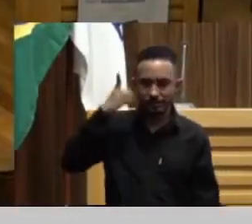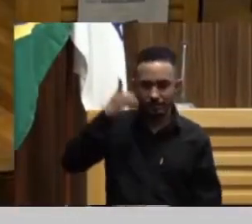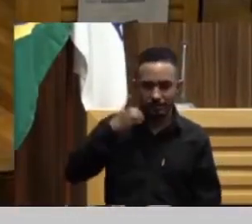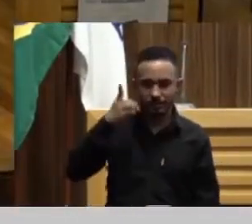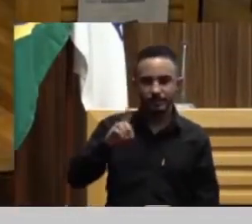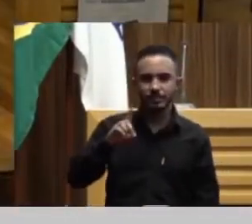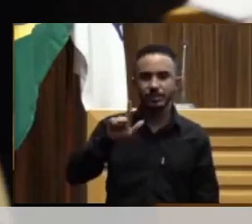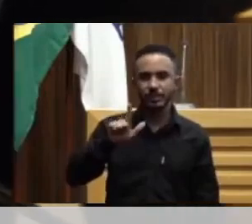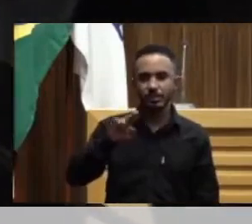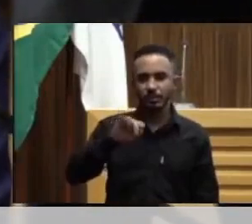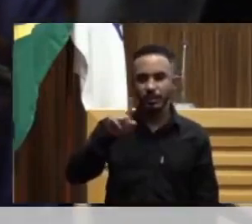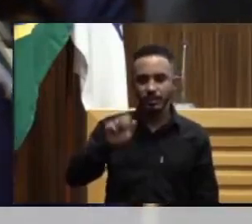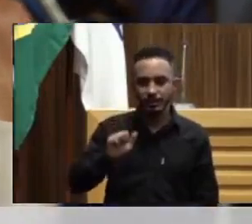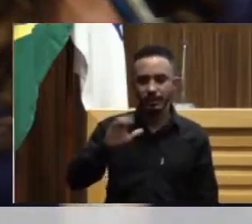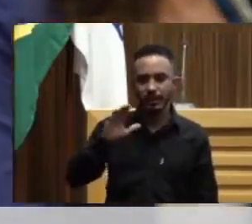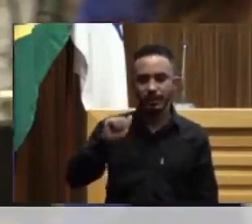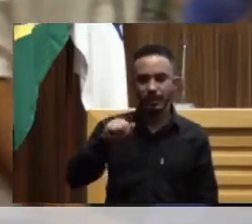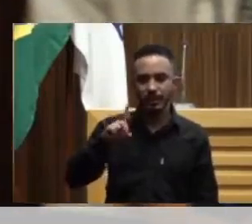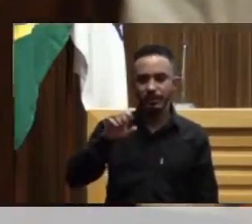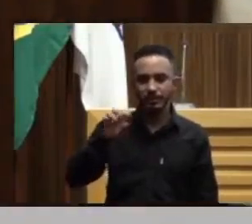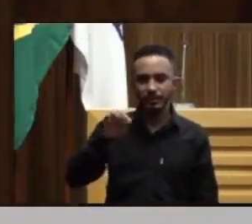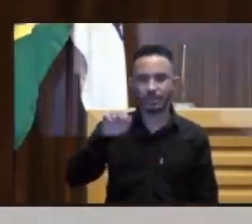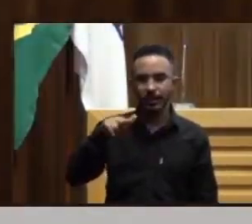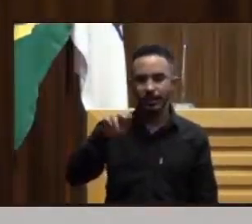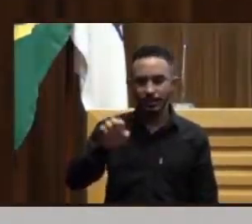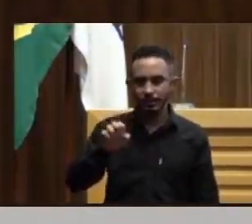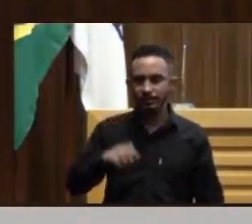Luísa Canziani.